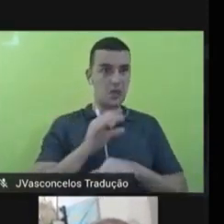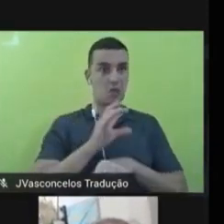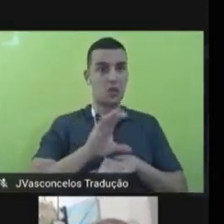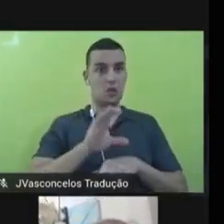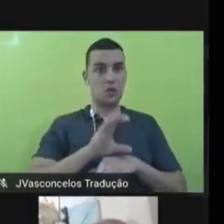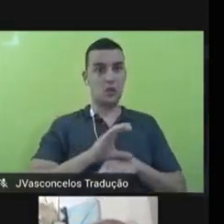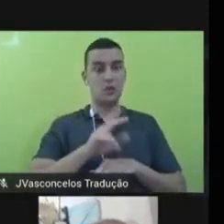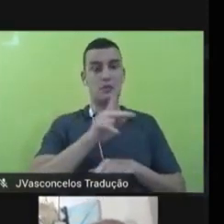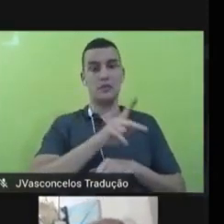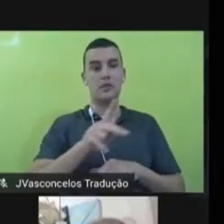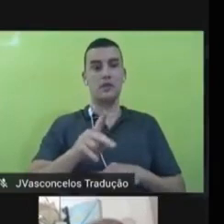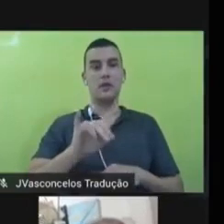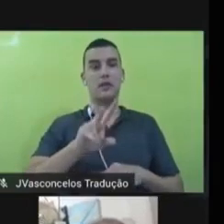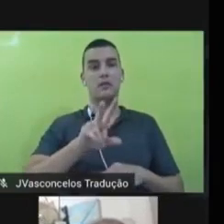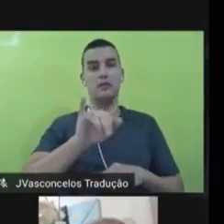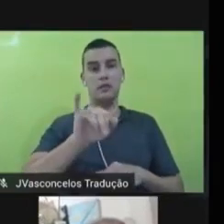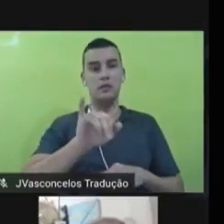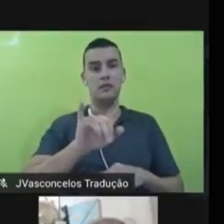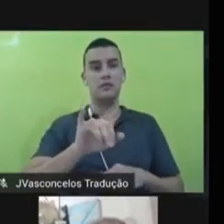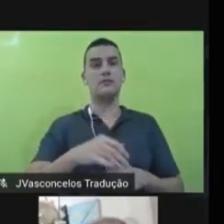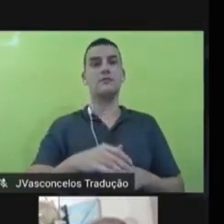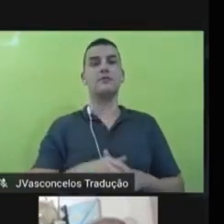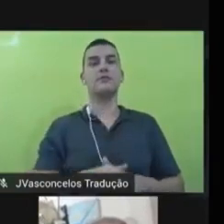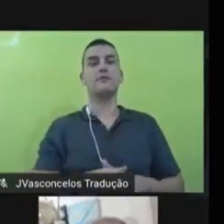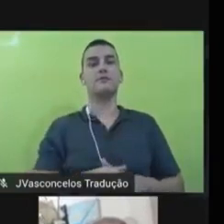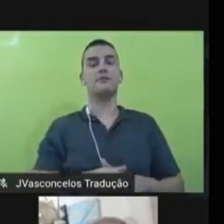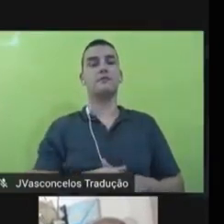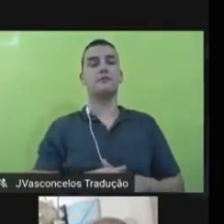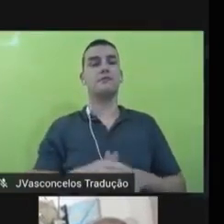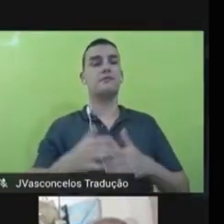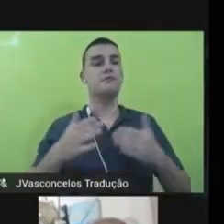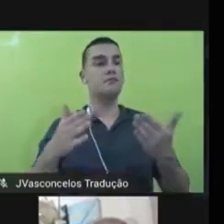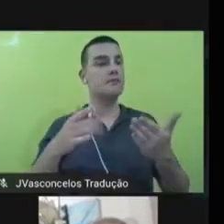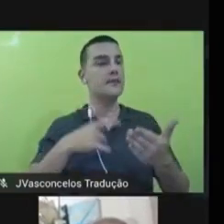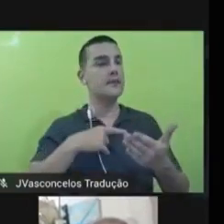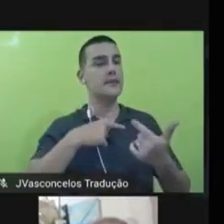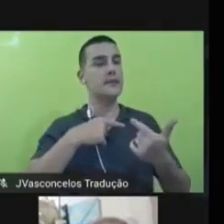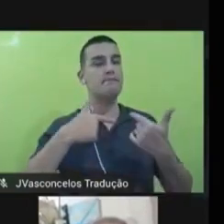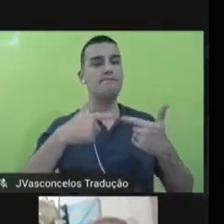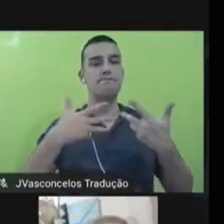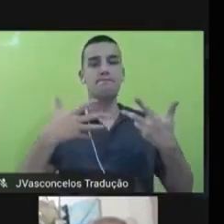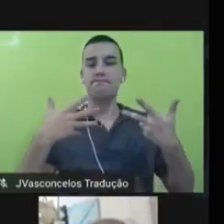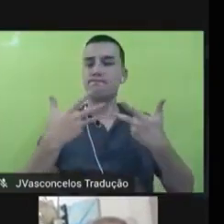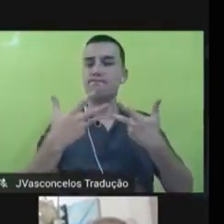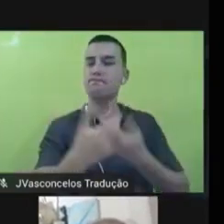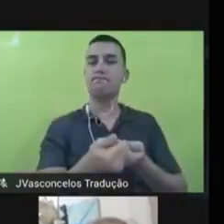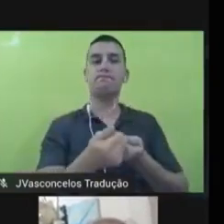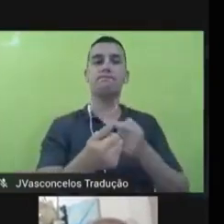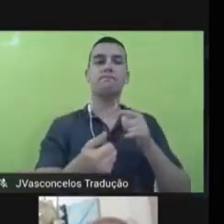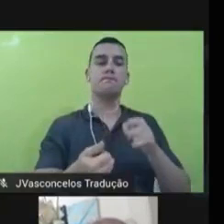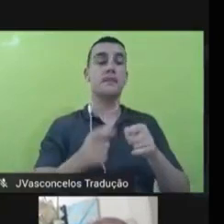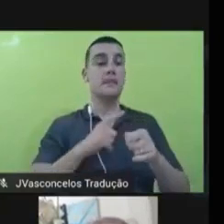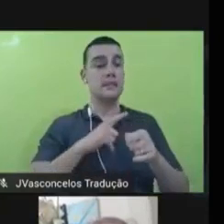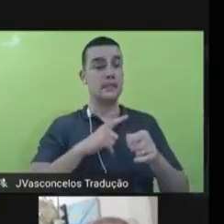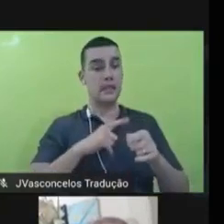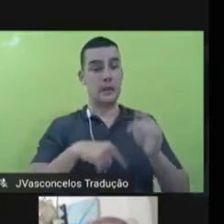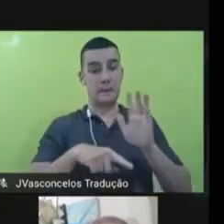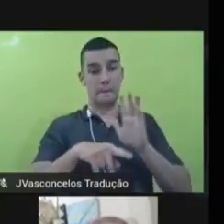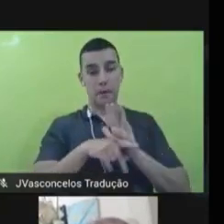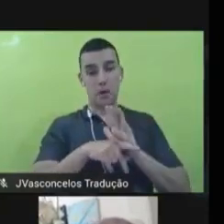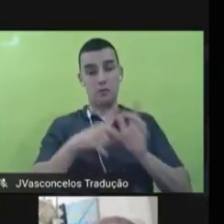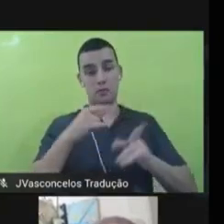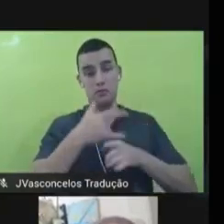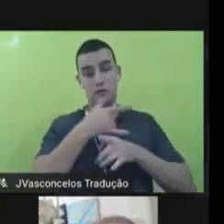Ives, que eu pude visitar, um trabalho belíssimo, com uma criança com atrofia muscular espinhal, num